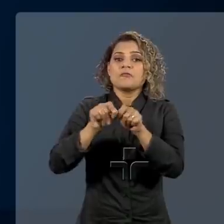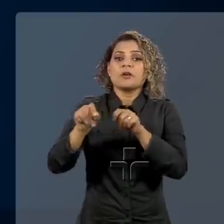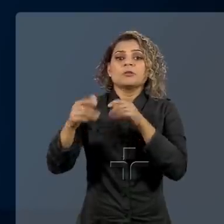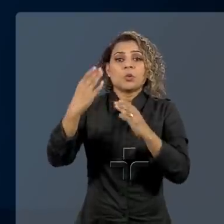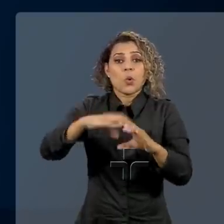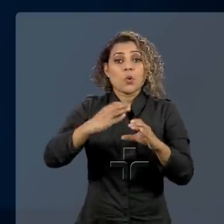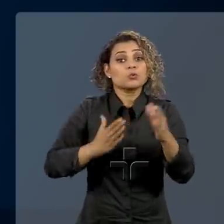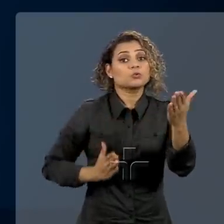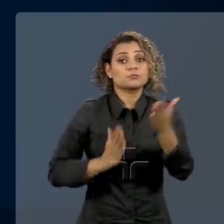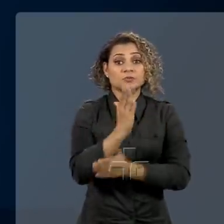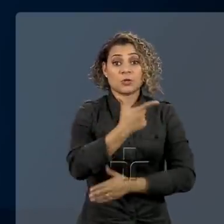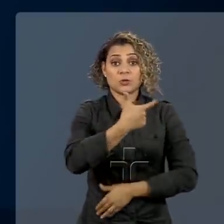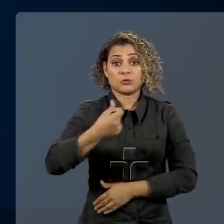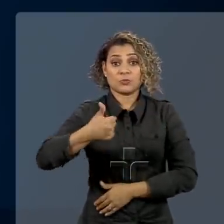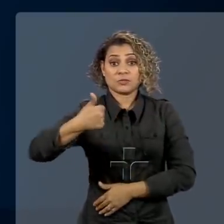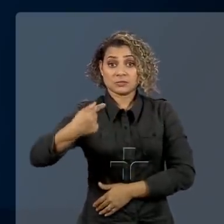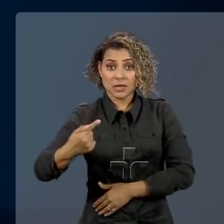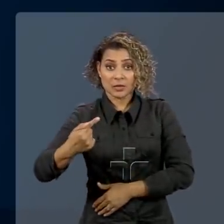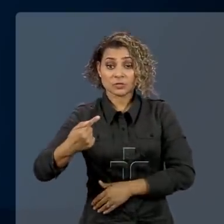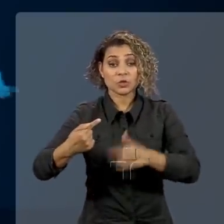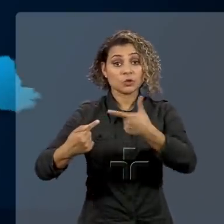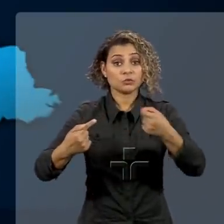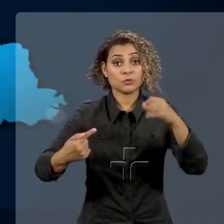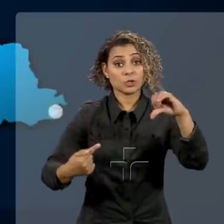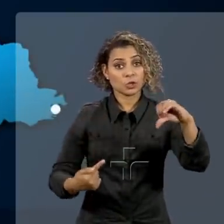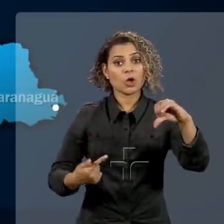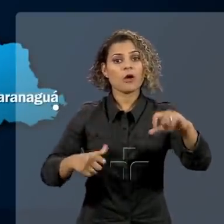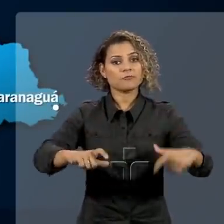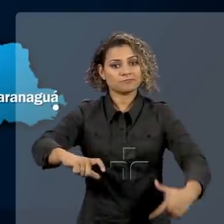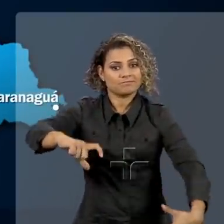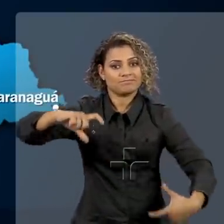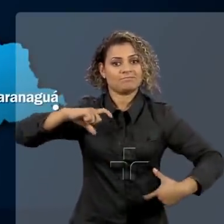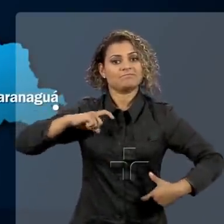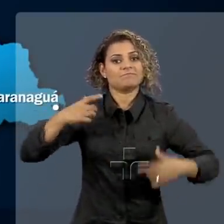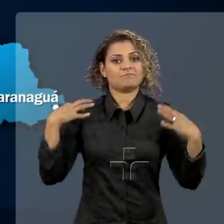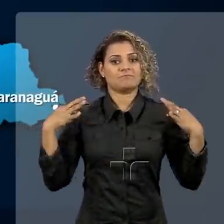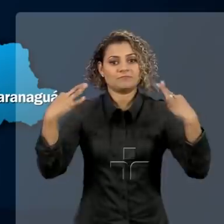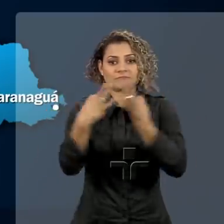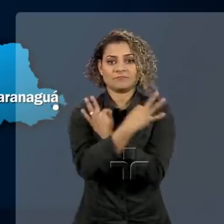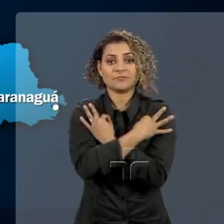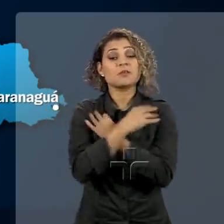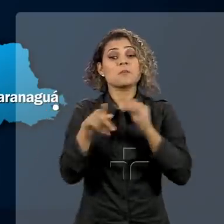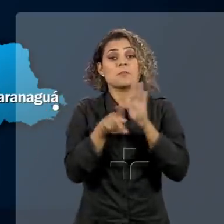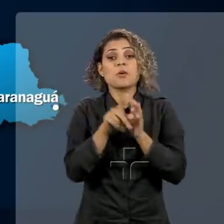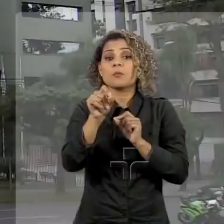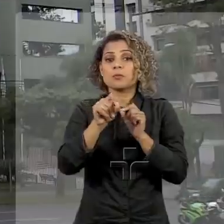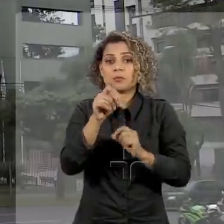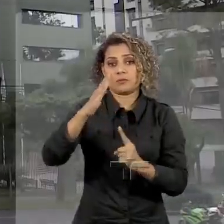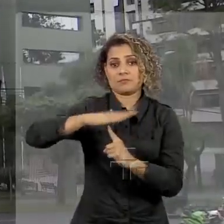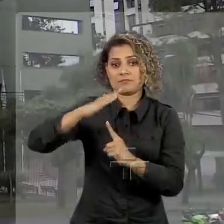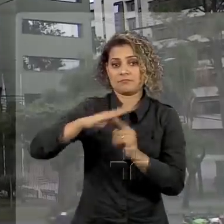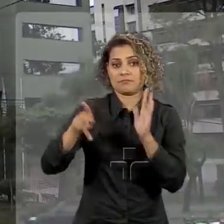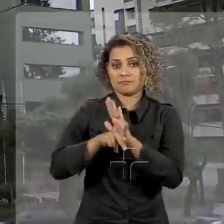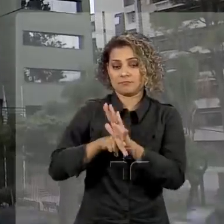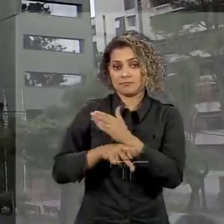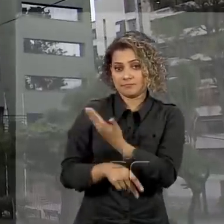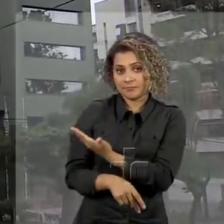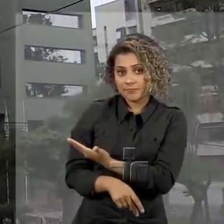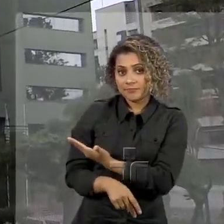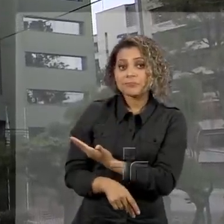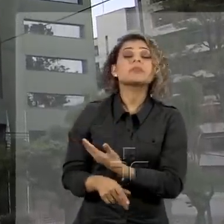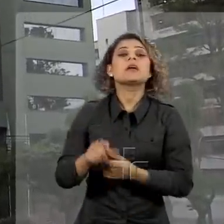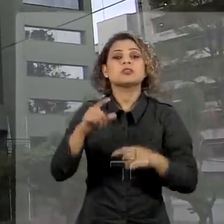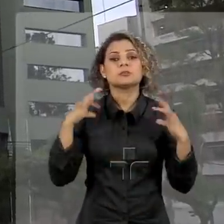Justiça Federal em 2007 e em 2009 foi nomeada juíza em Paranaguá, litoral do estado. Em 2014